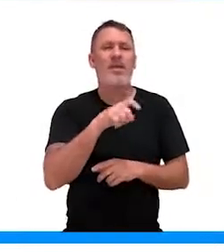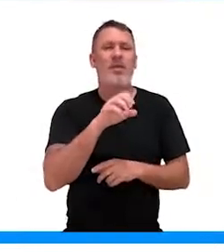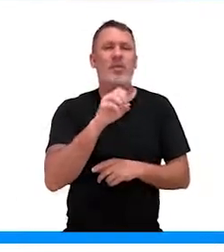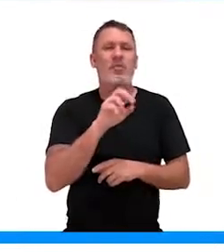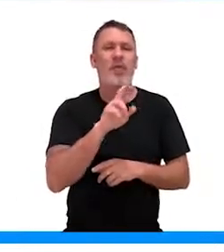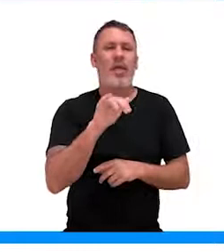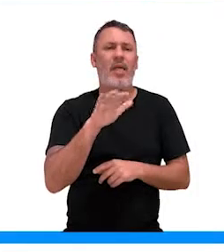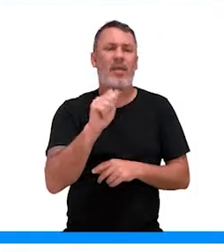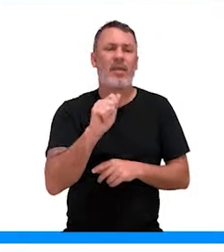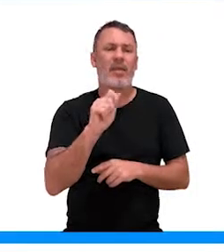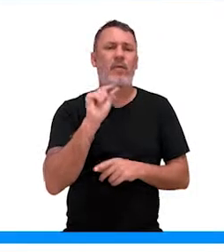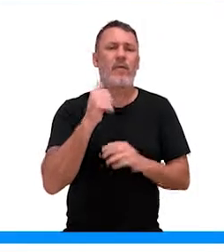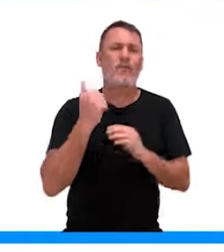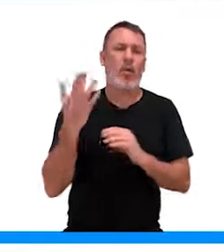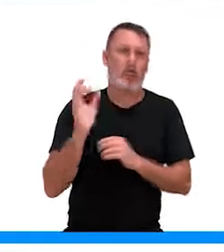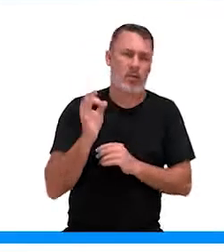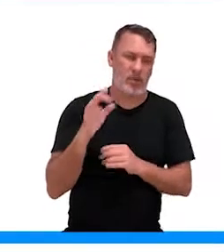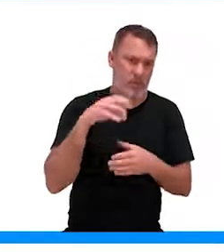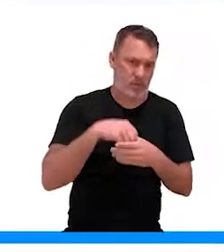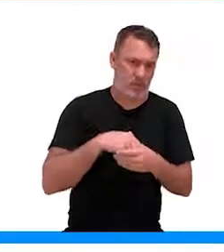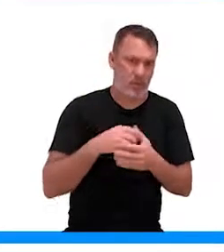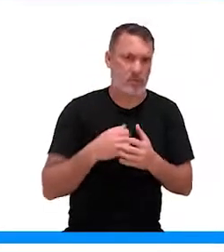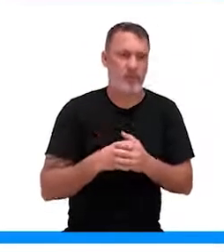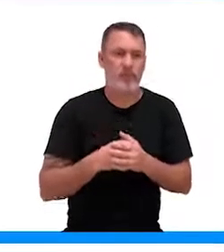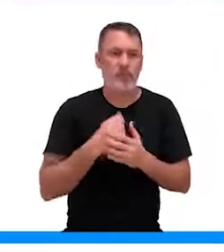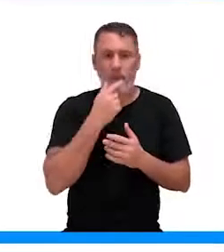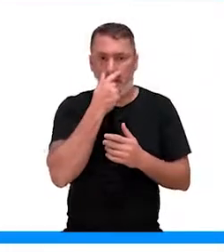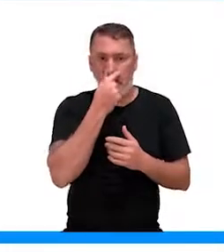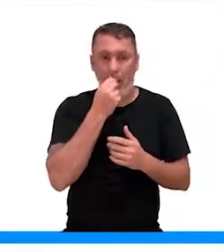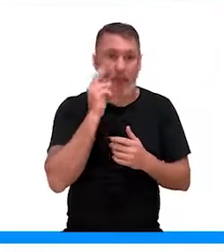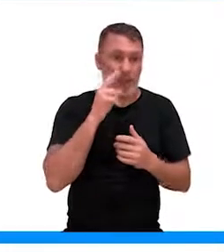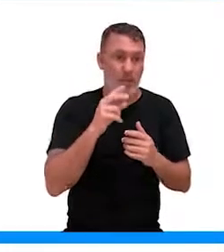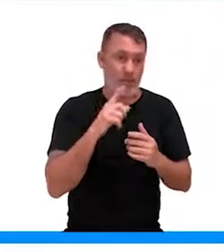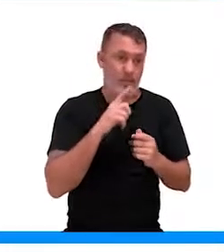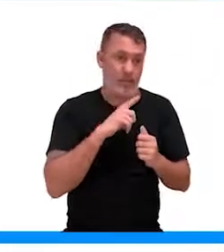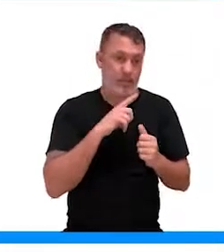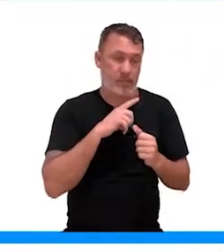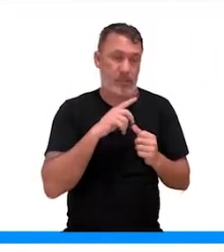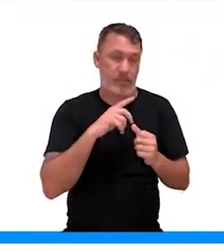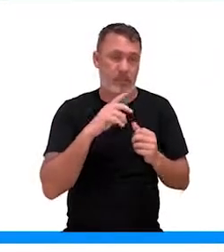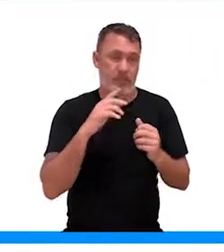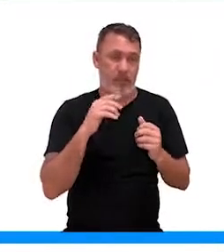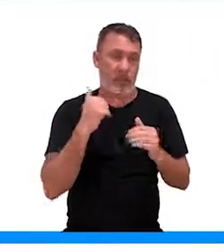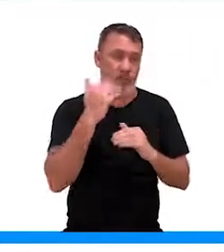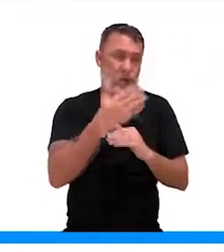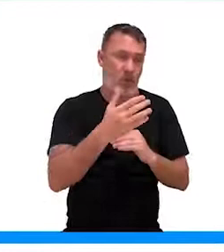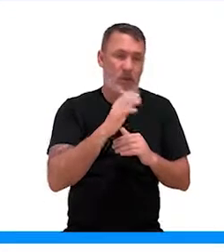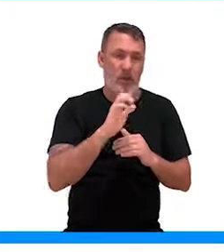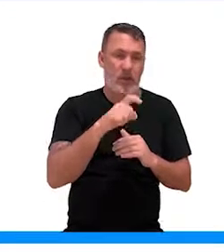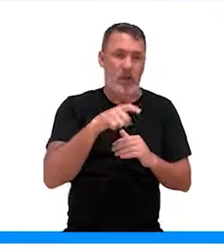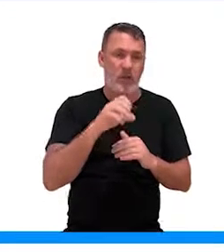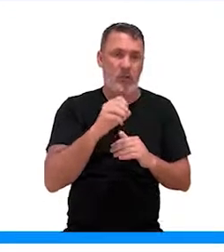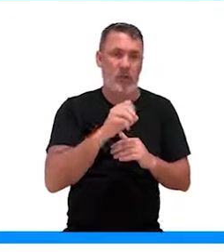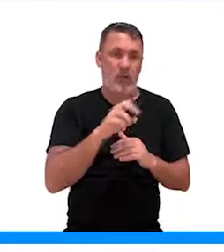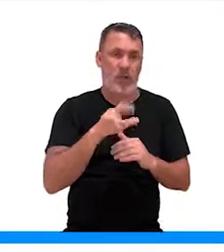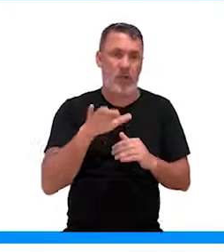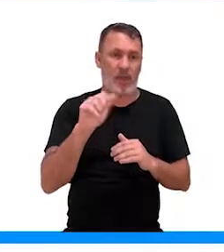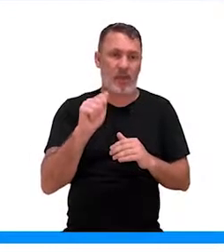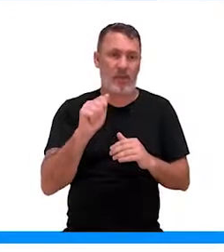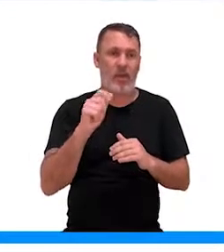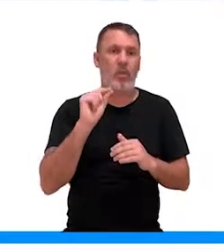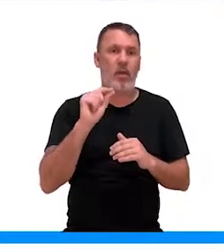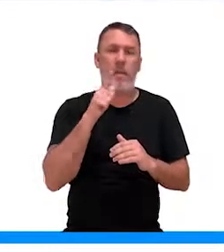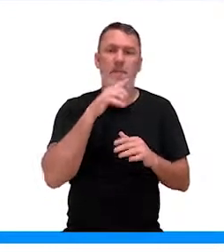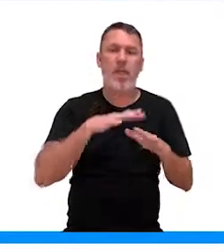A externo, correto? Então, ou seja, a desembocadura aqui, ela é direto, tem um contato direto com o